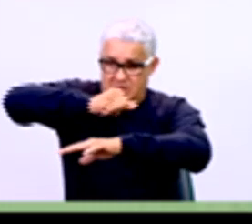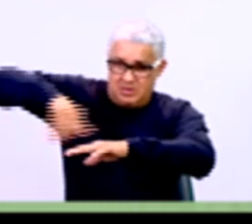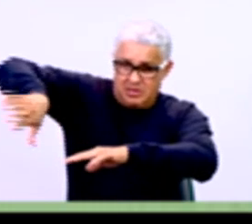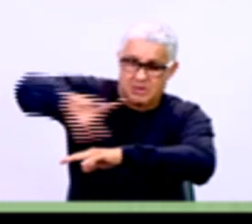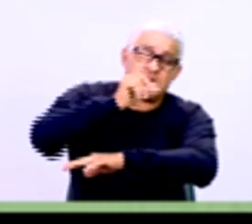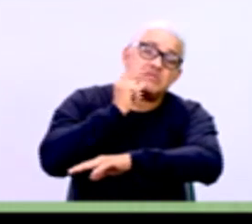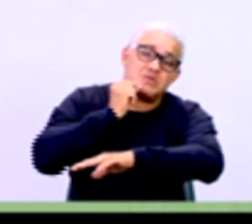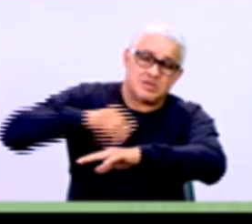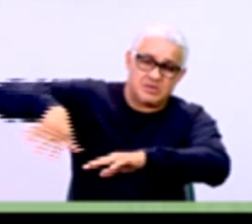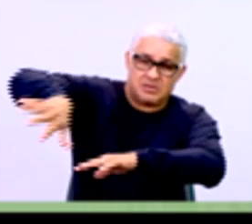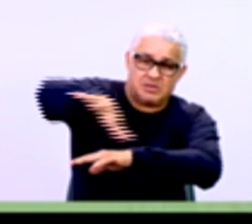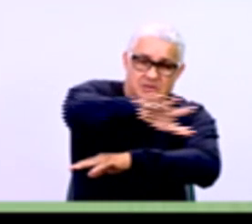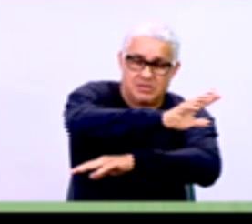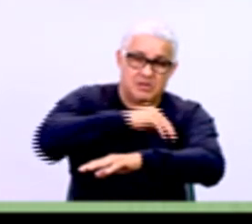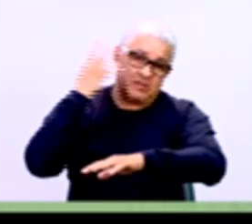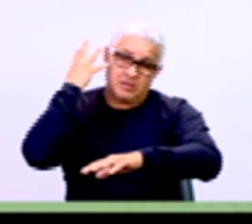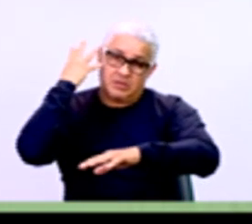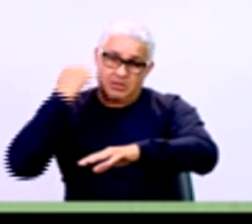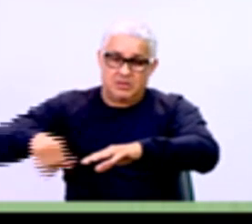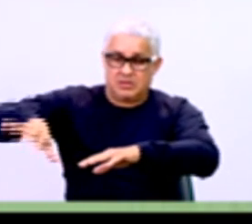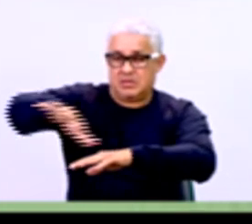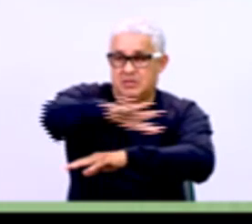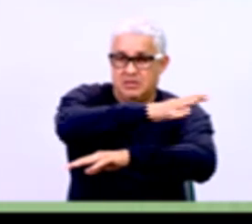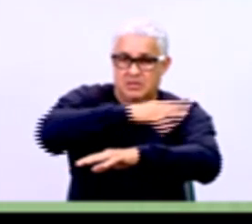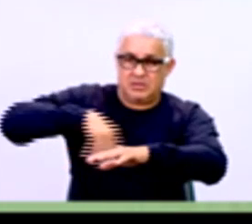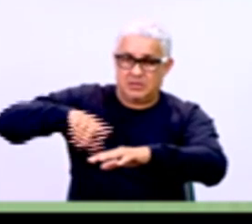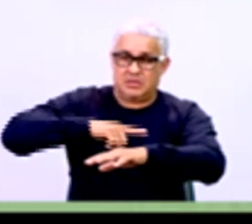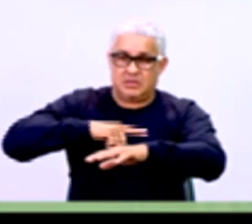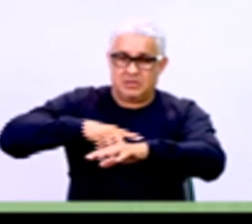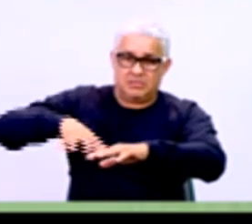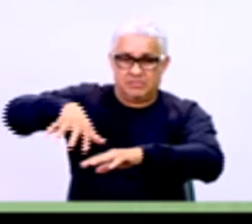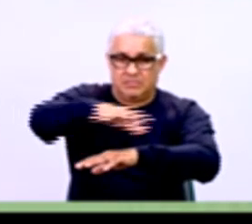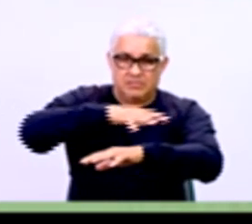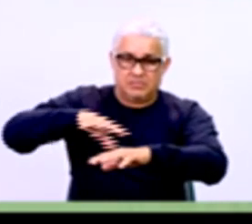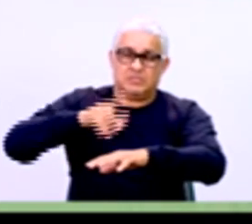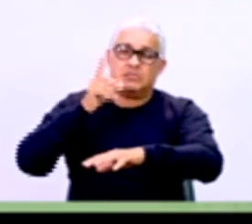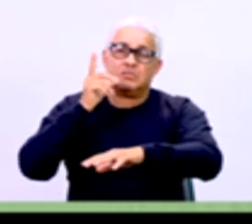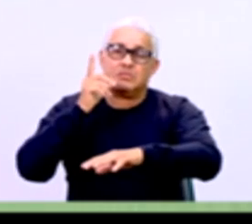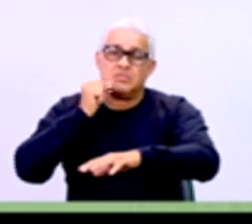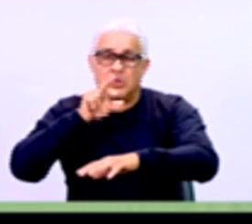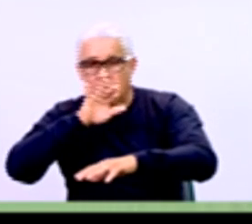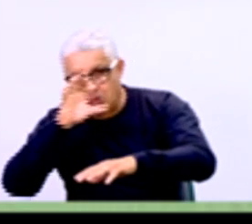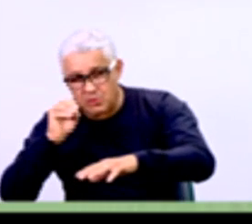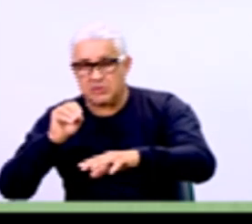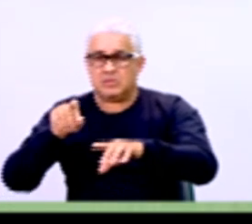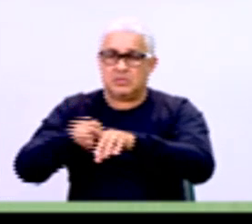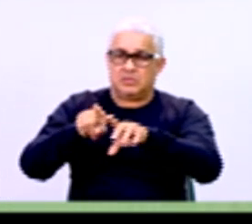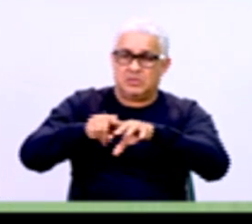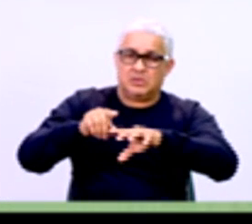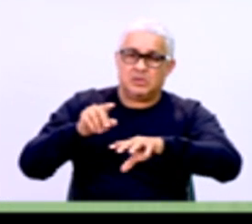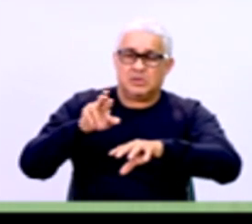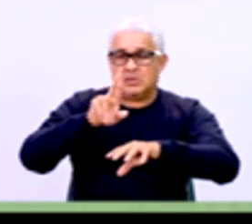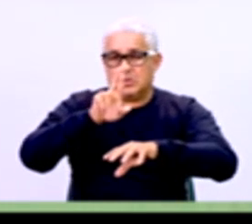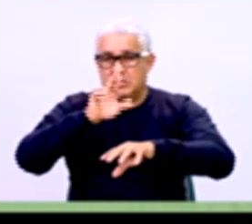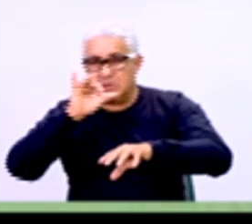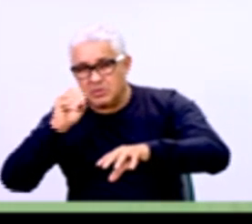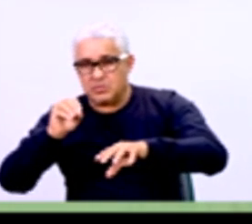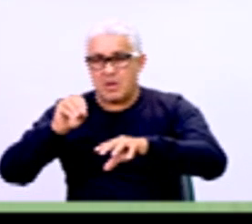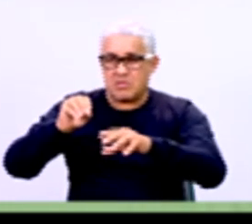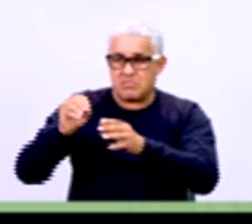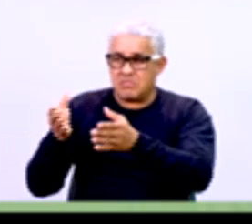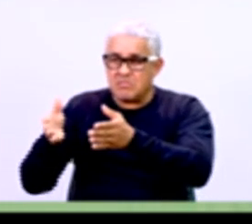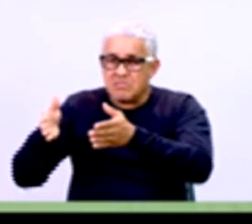ambiente natural, representado por quê? Representado pelo rio, pelos afluentes desse rio principal,